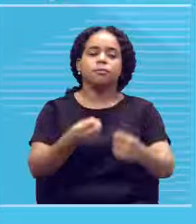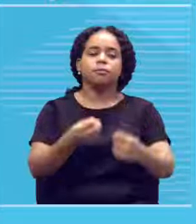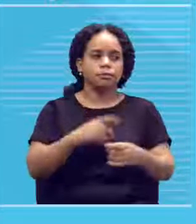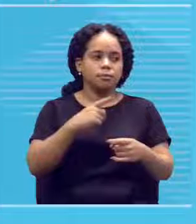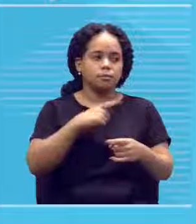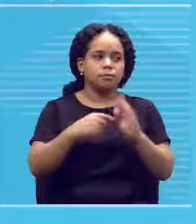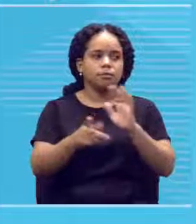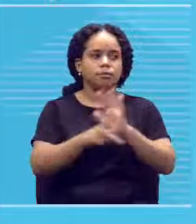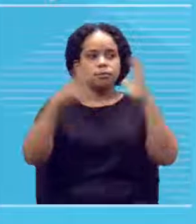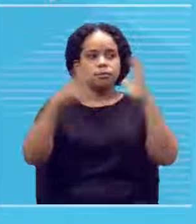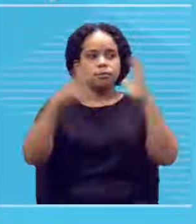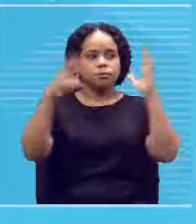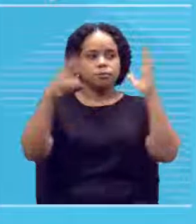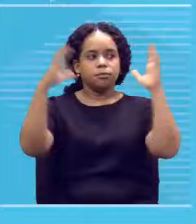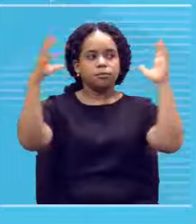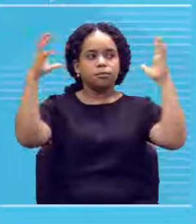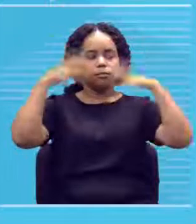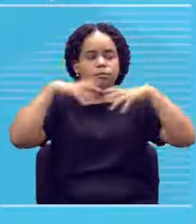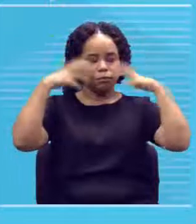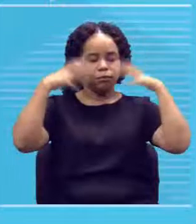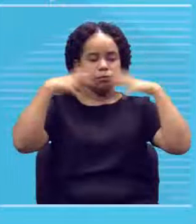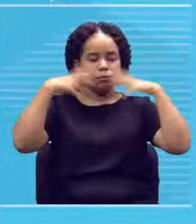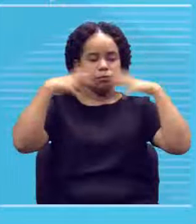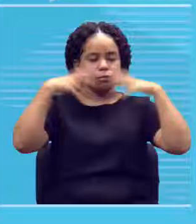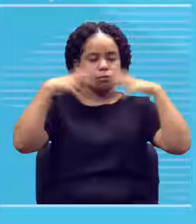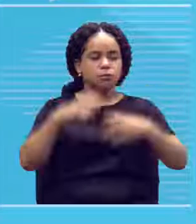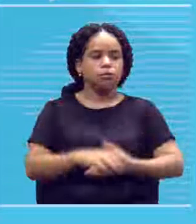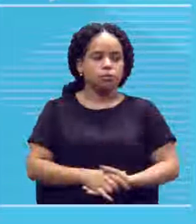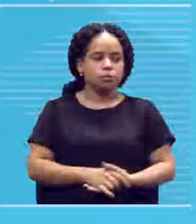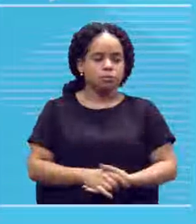efeitos da chuva né